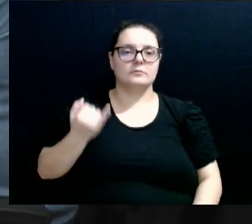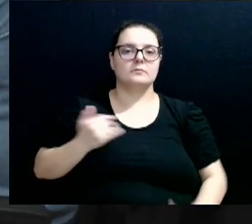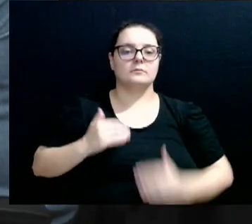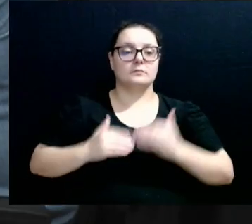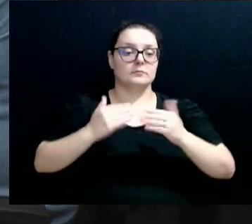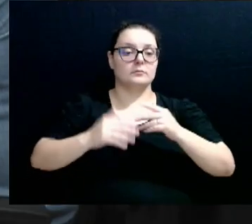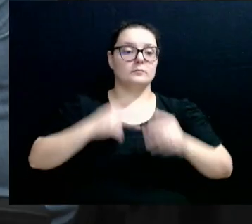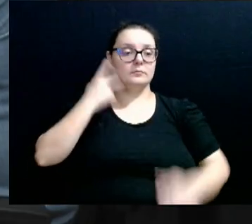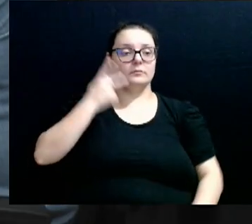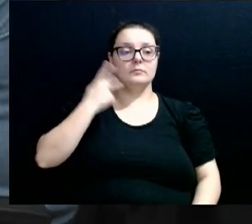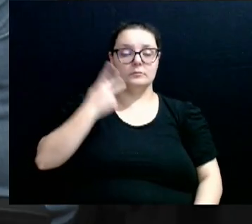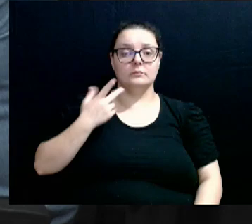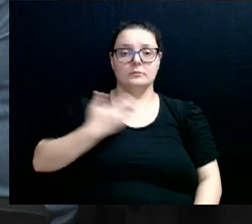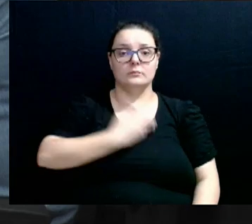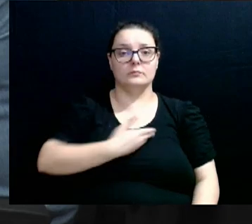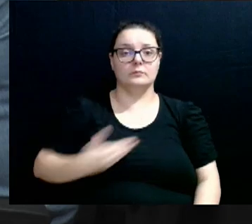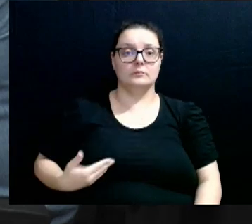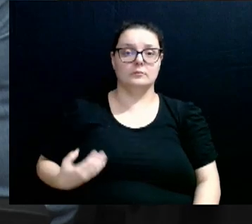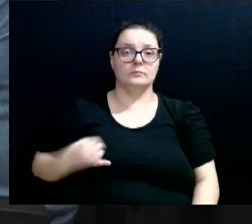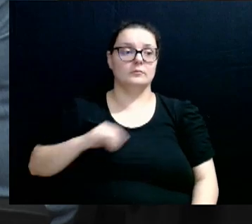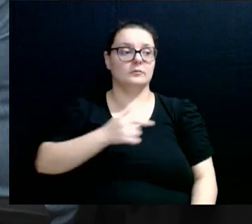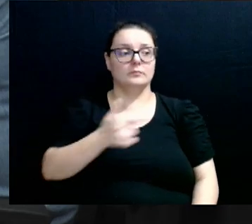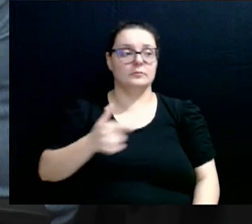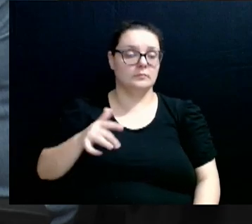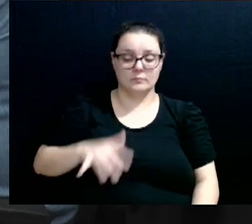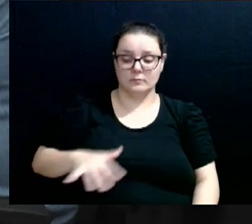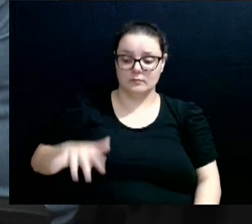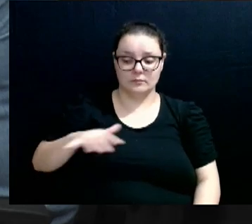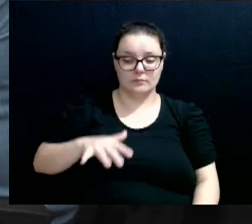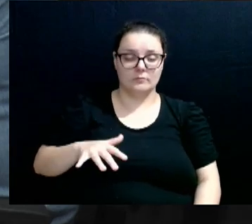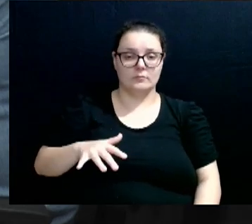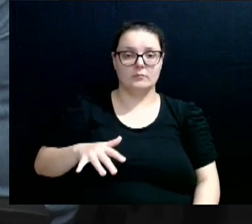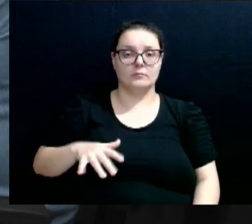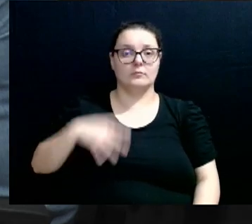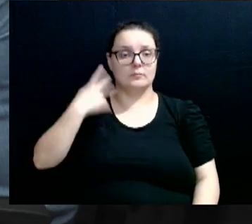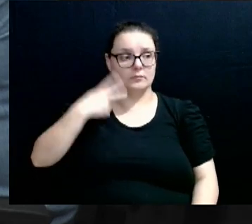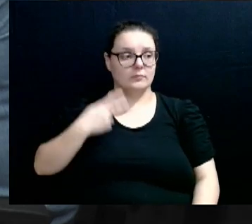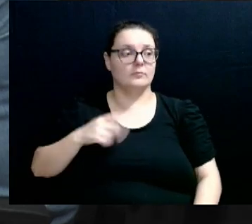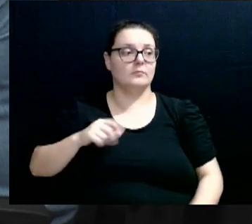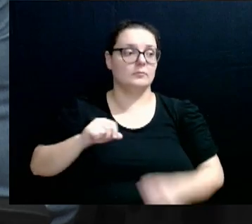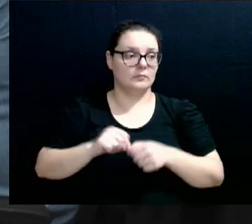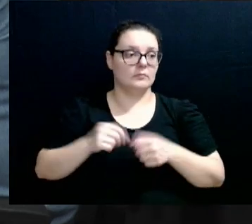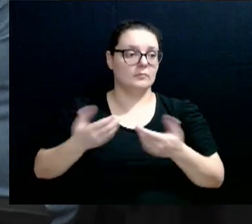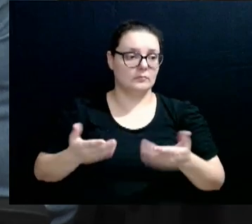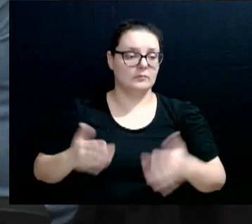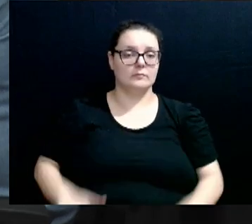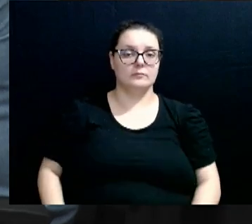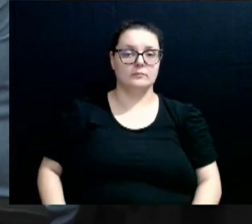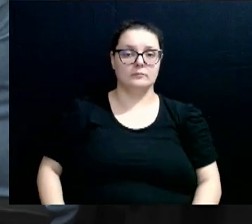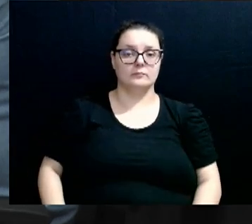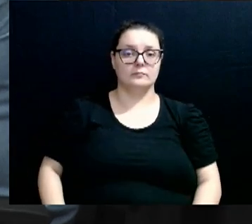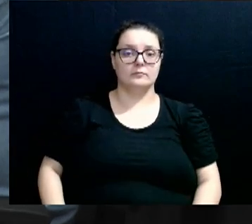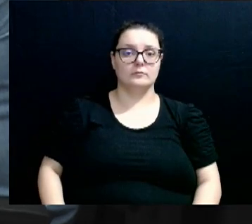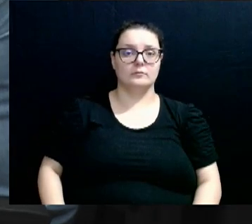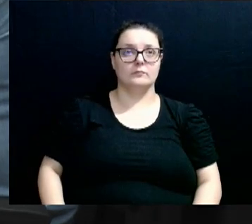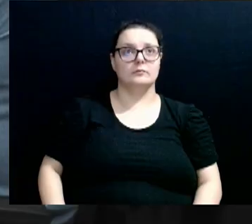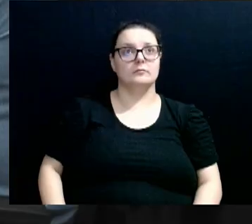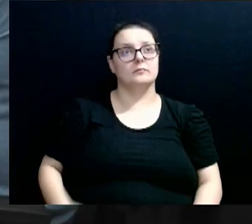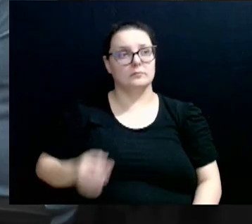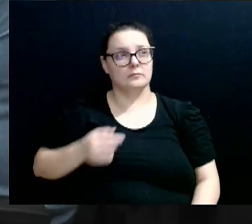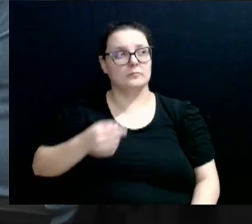sem ter aquele segmento para o qual essas políticas são feitas, né? Então, fica manco, vamos dizer assim. Fica manco. Né? Fica